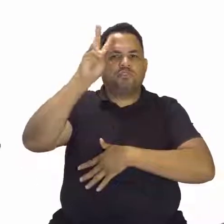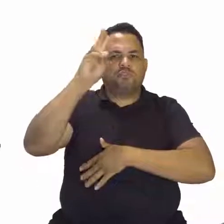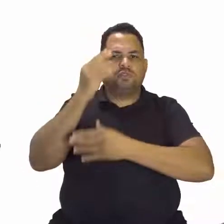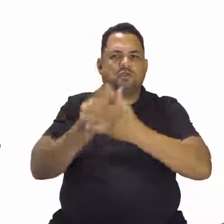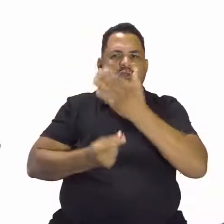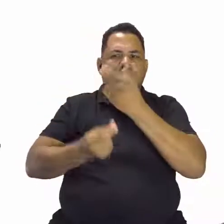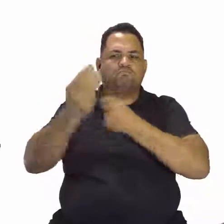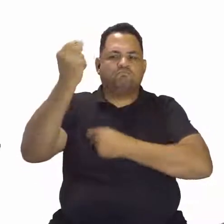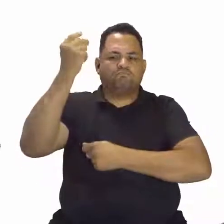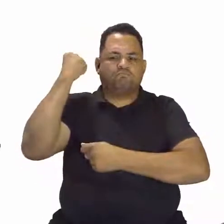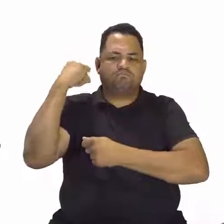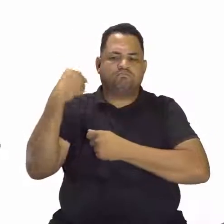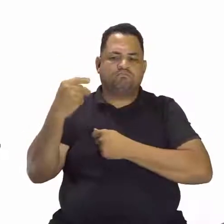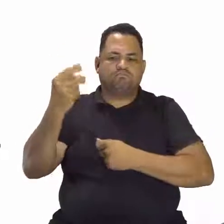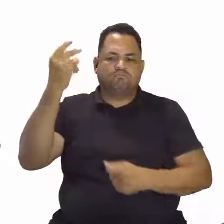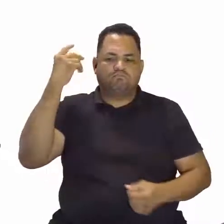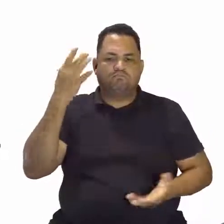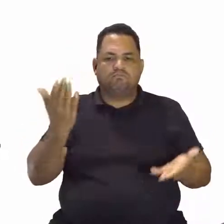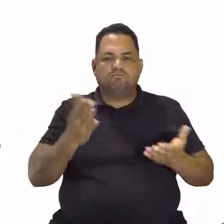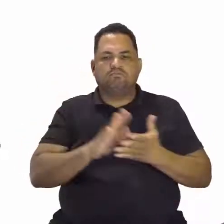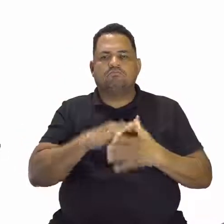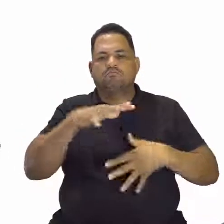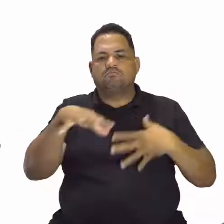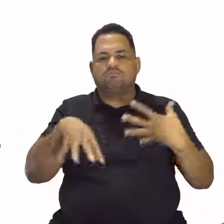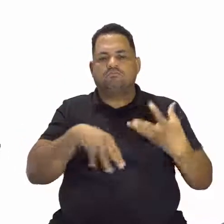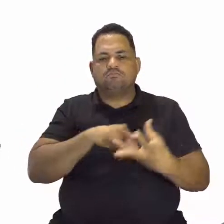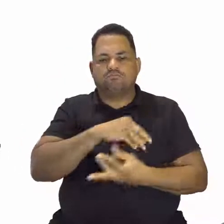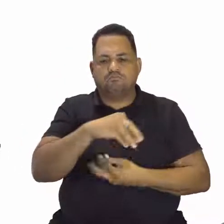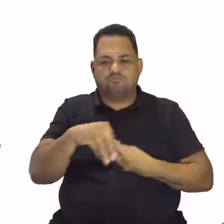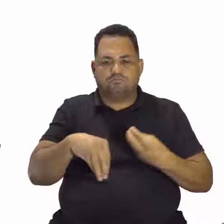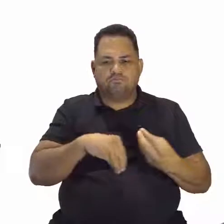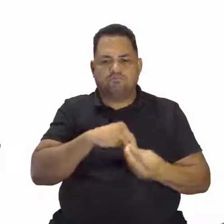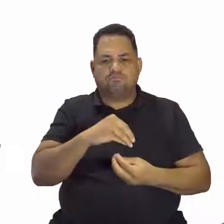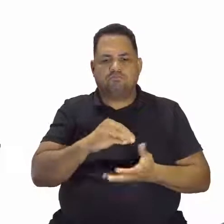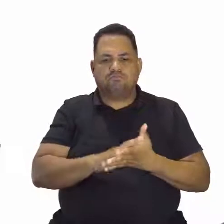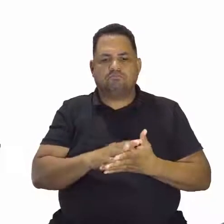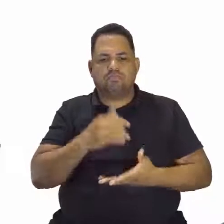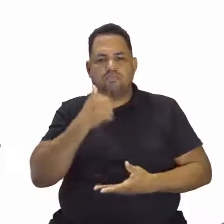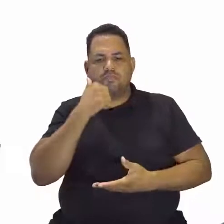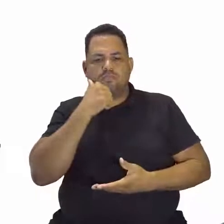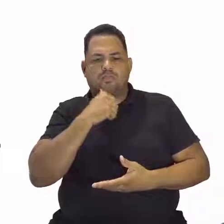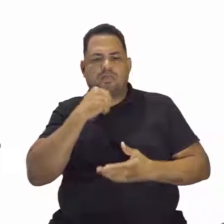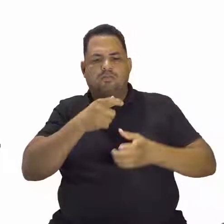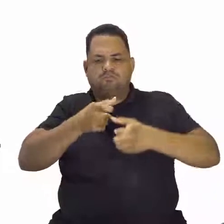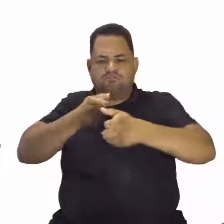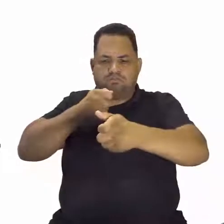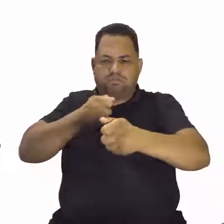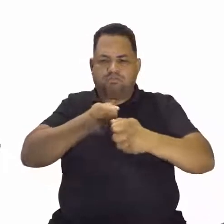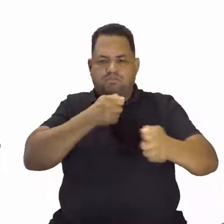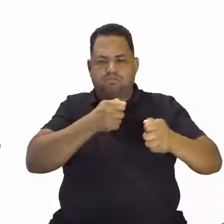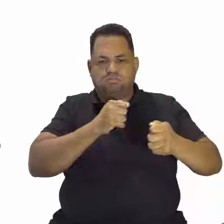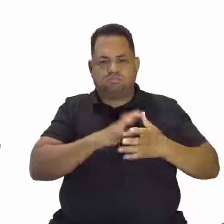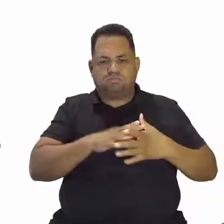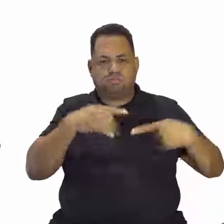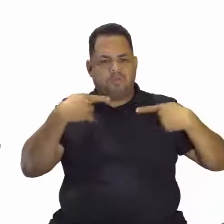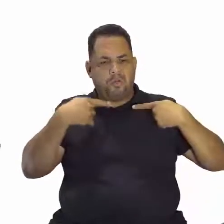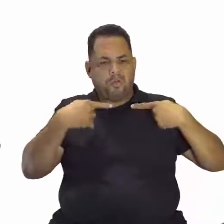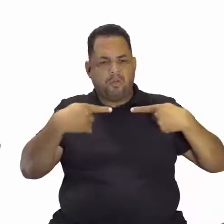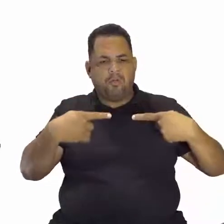toda uma lenda aí que envolve essas mulheres guerreiras, né, que são as